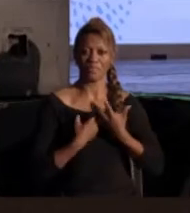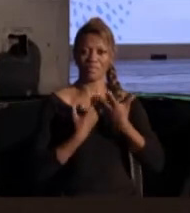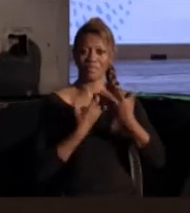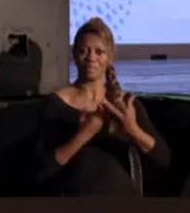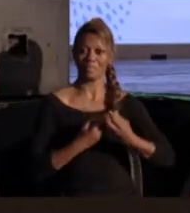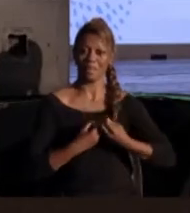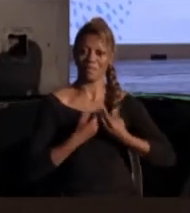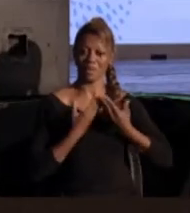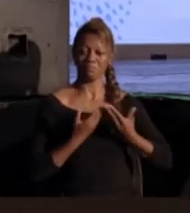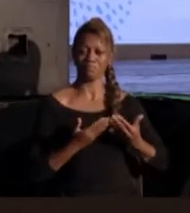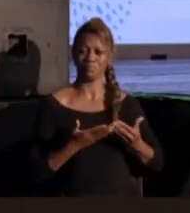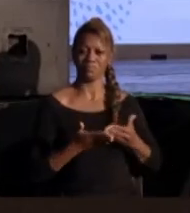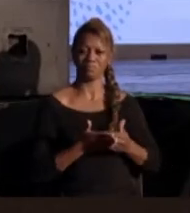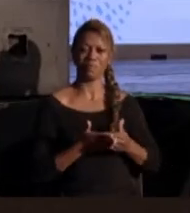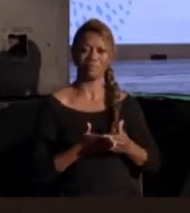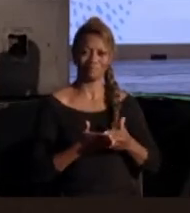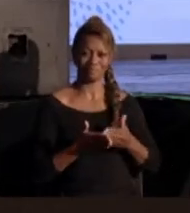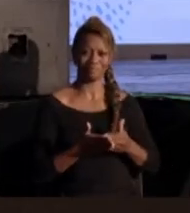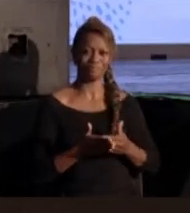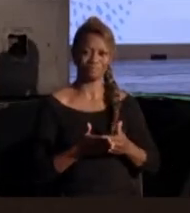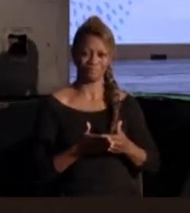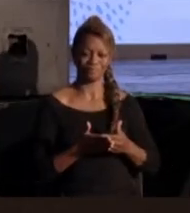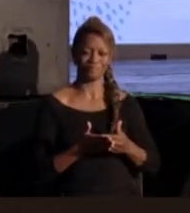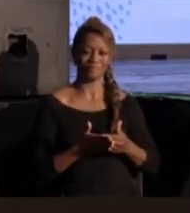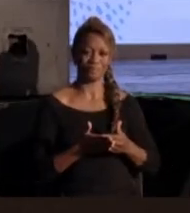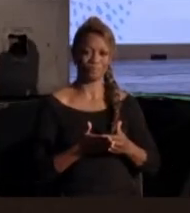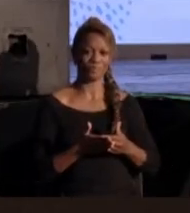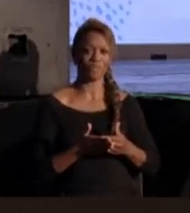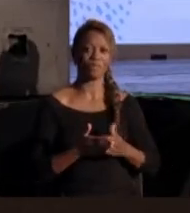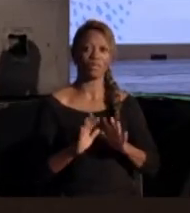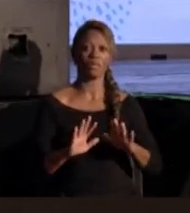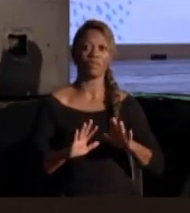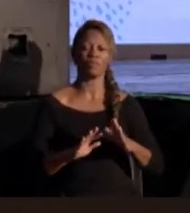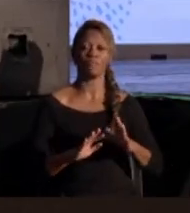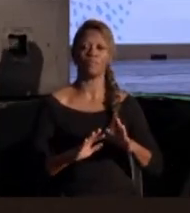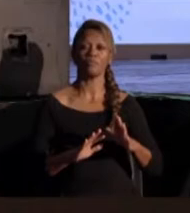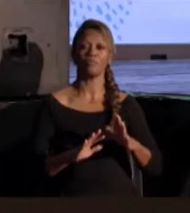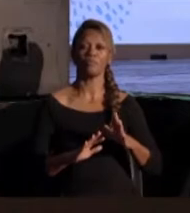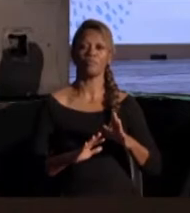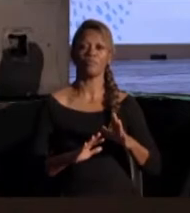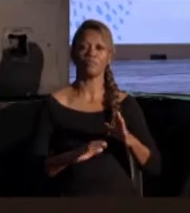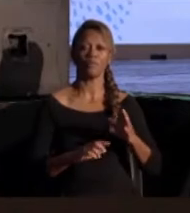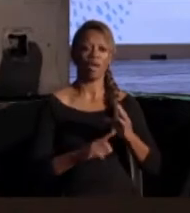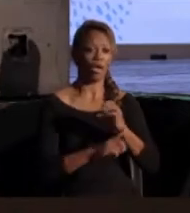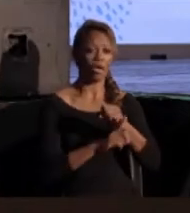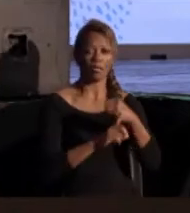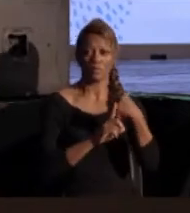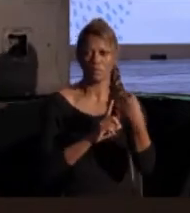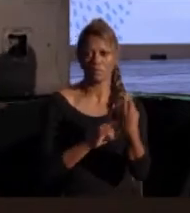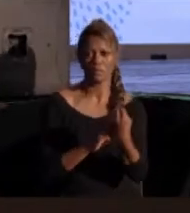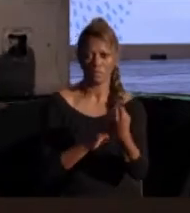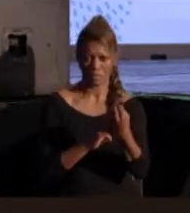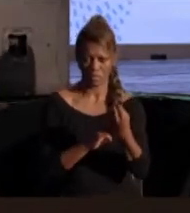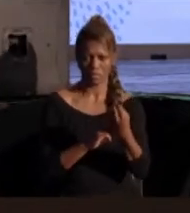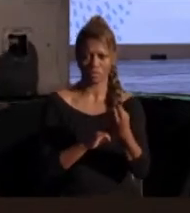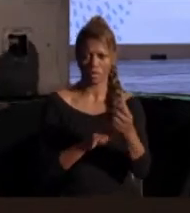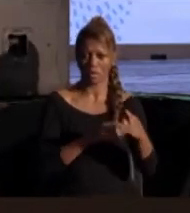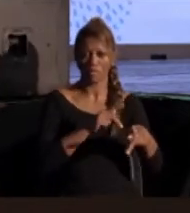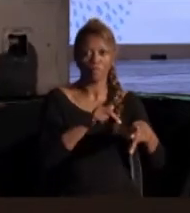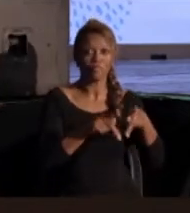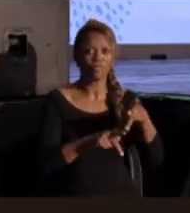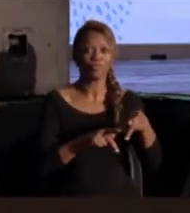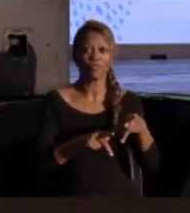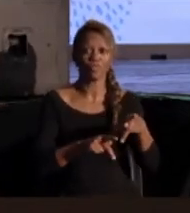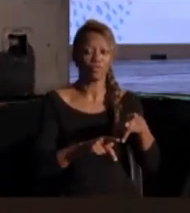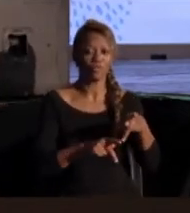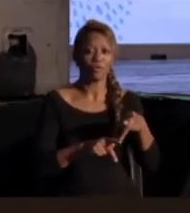como fazer lobby para disputar o recurso. O que está em jogo numa sociedade, em certa medida, é como a gente